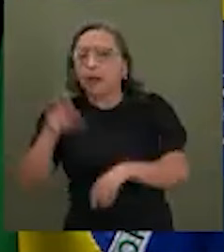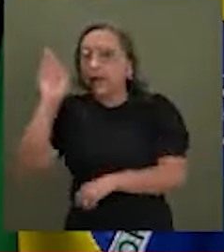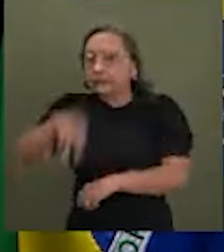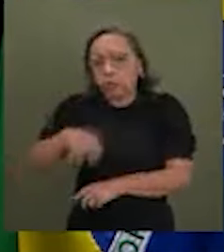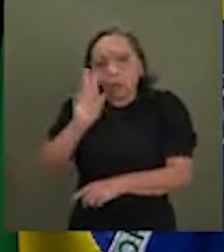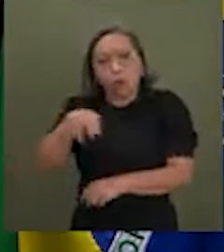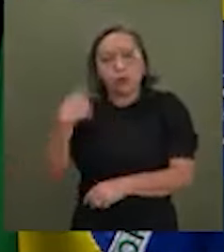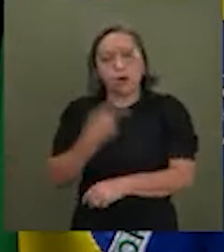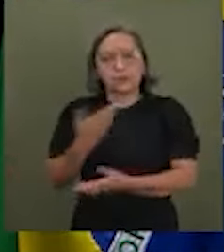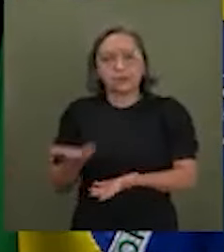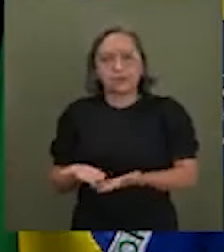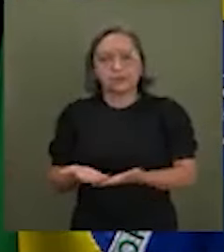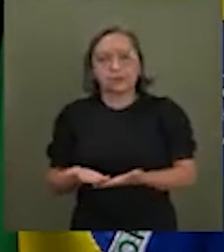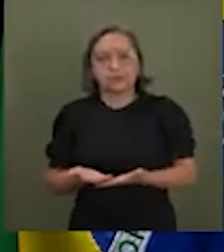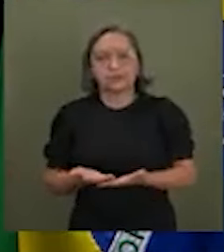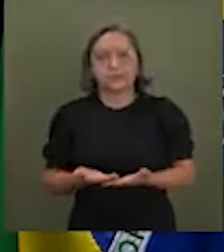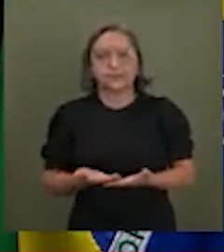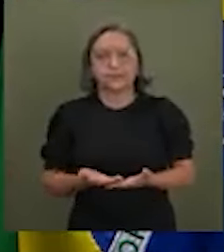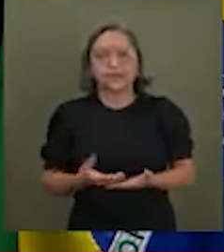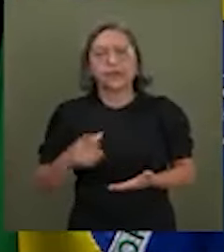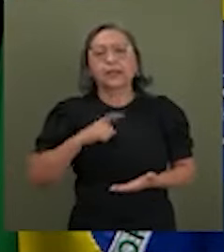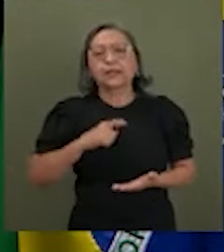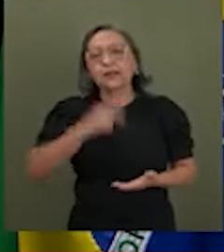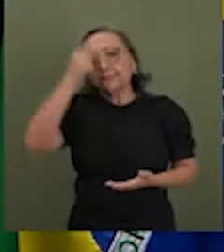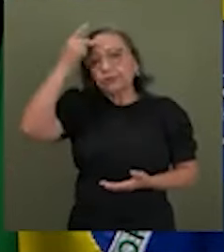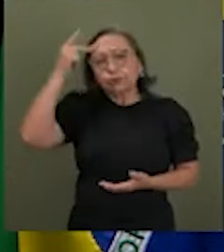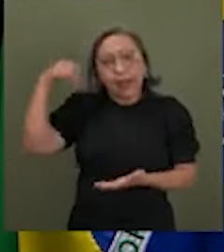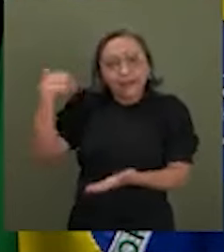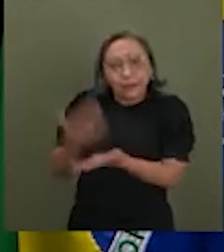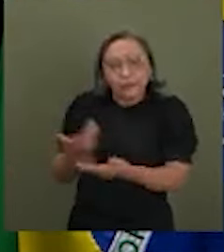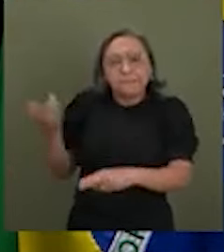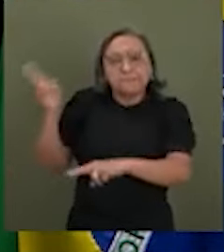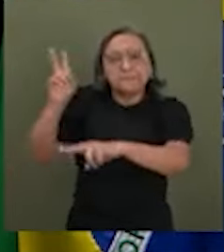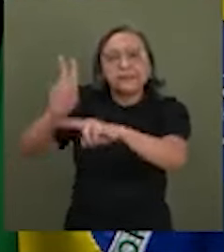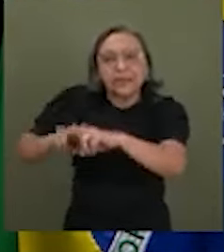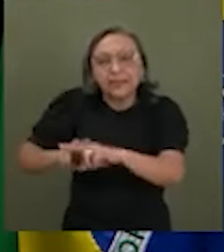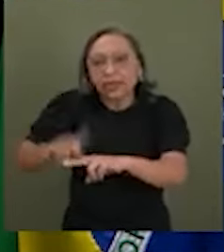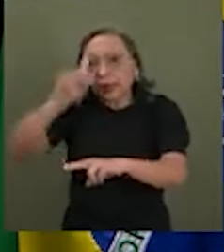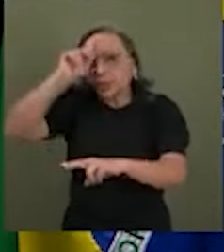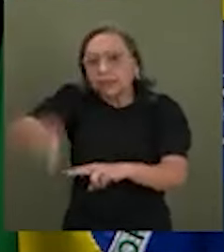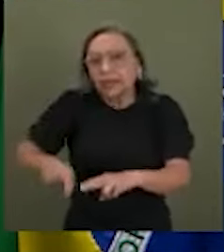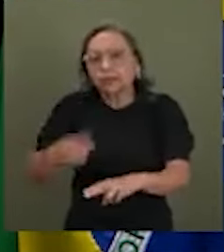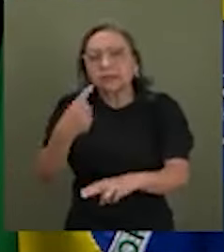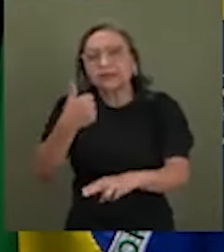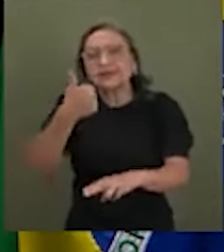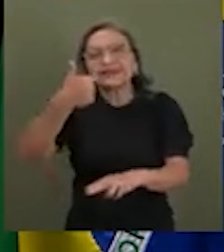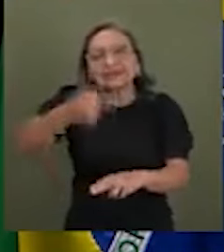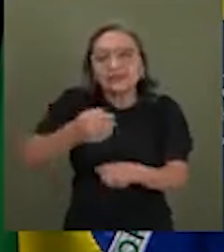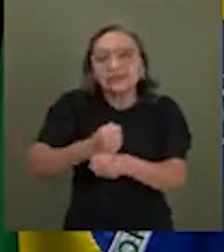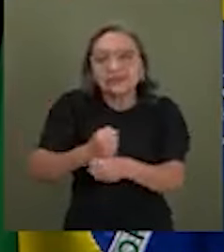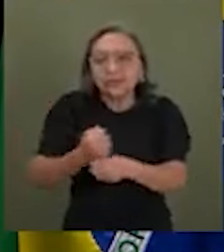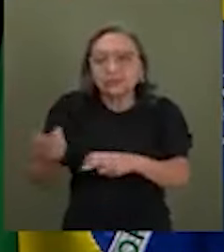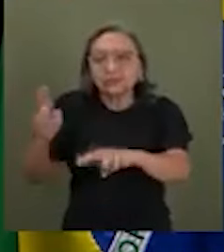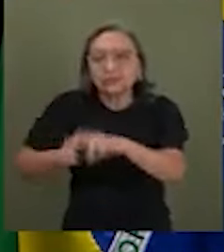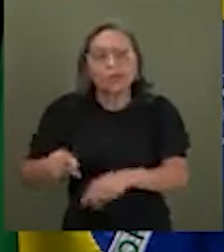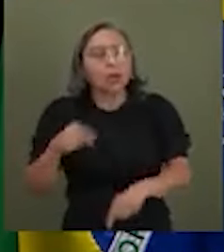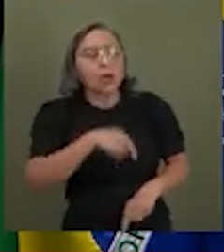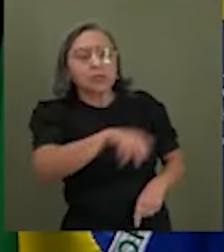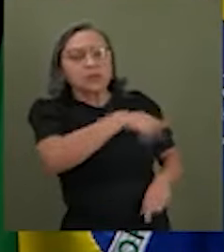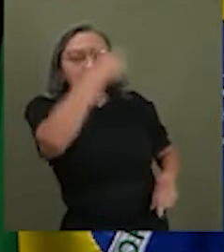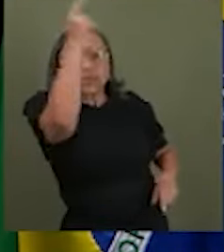estamos. Tem gente presa, condenada a 17 anos, enquanto